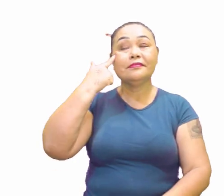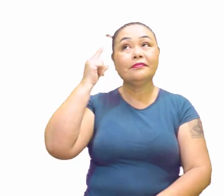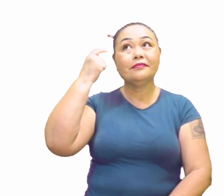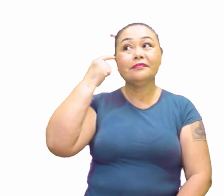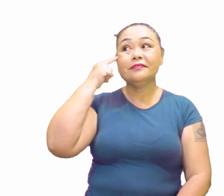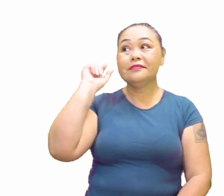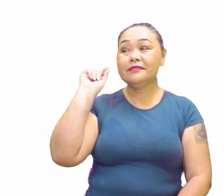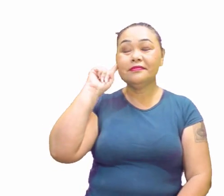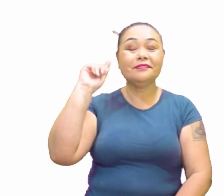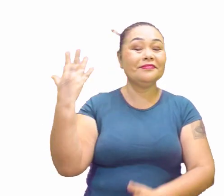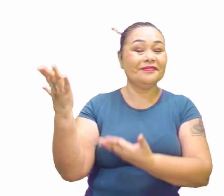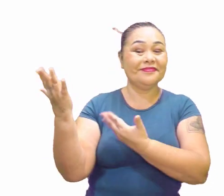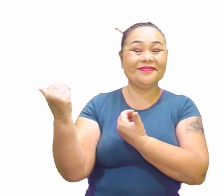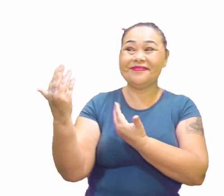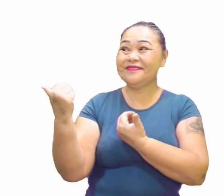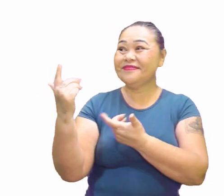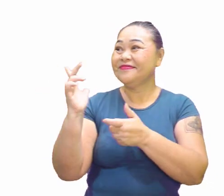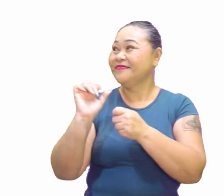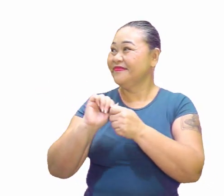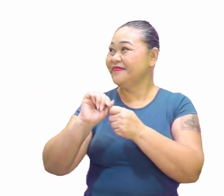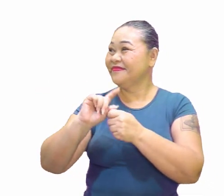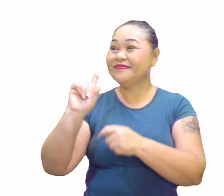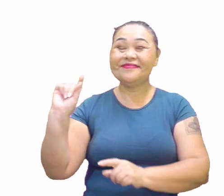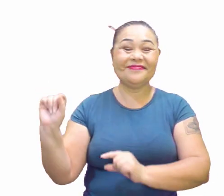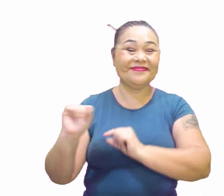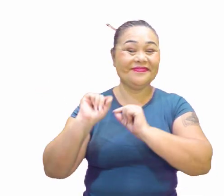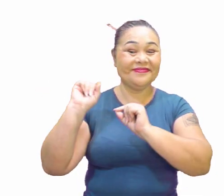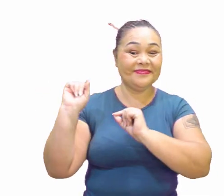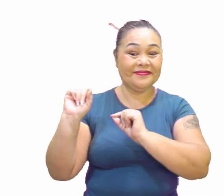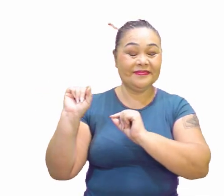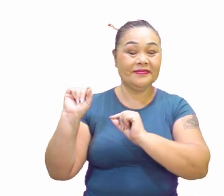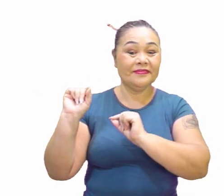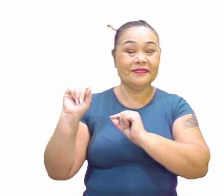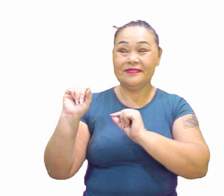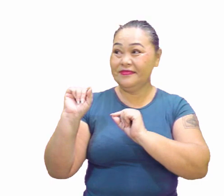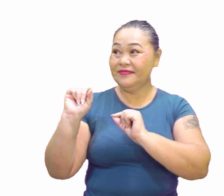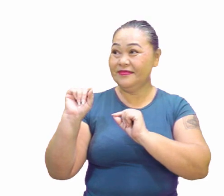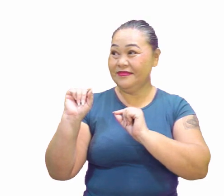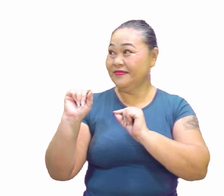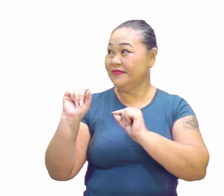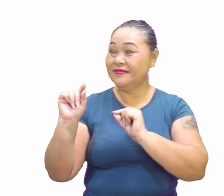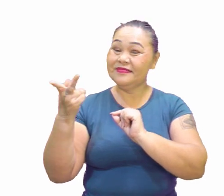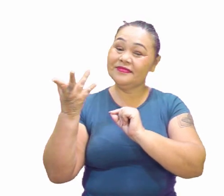Será que eles são muito jovens para... Pois o que vocês acham aí, né?